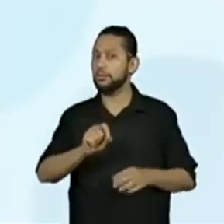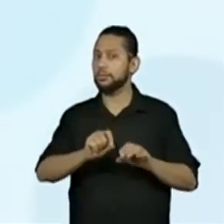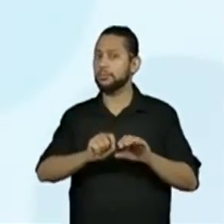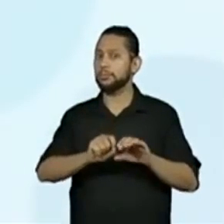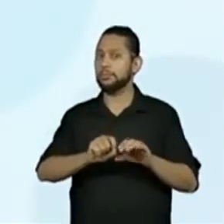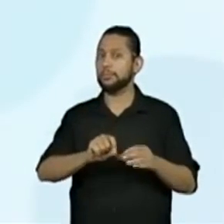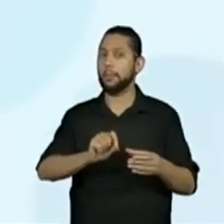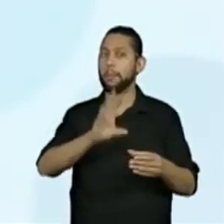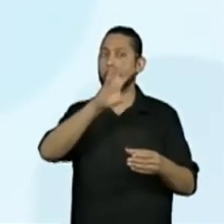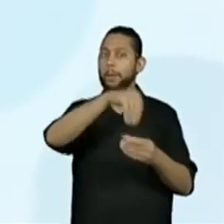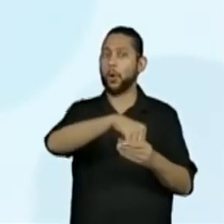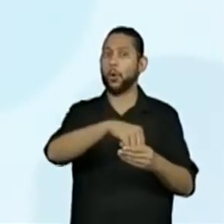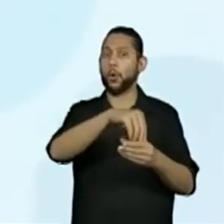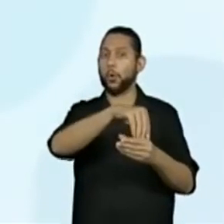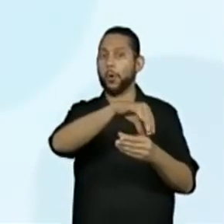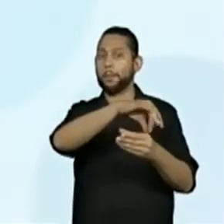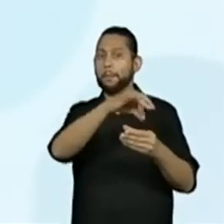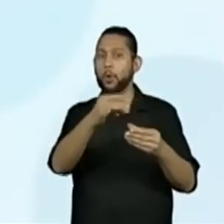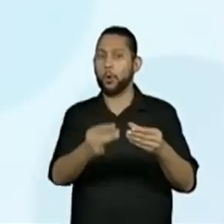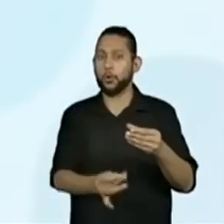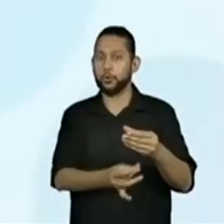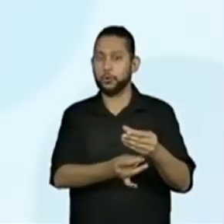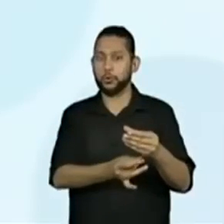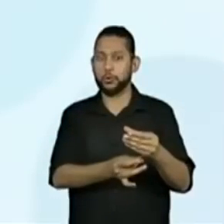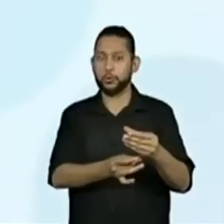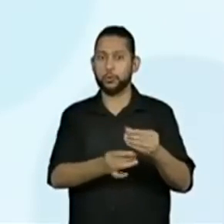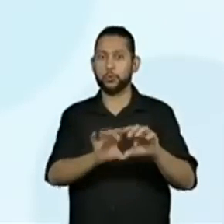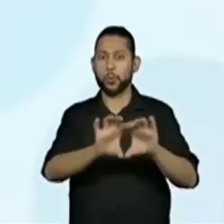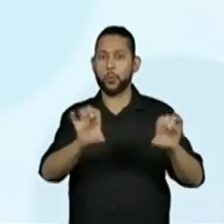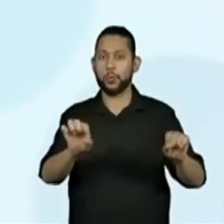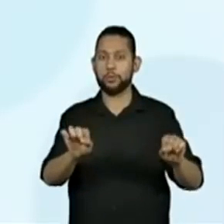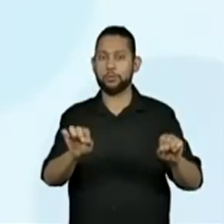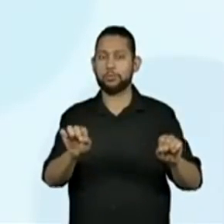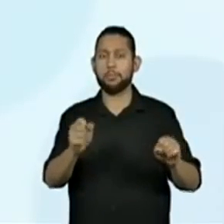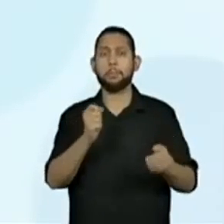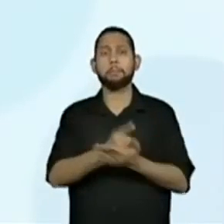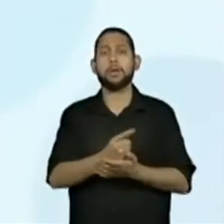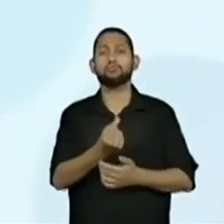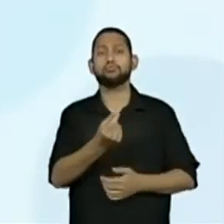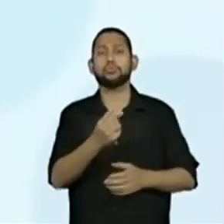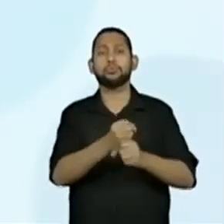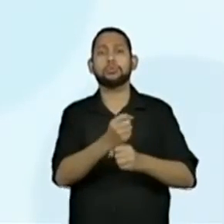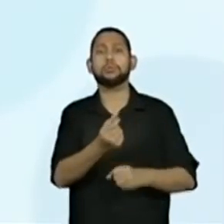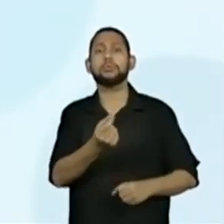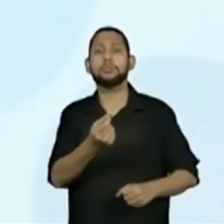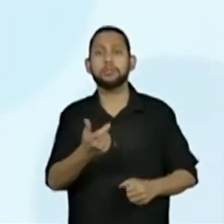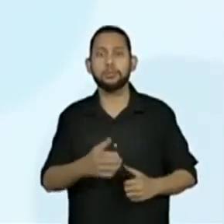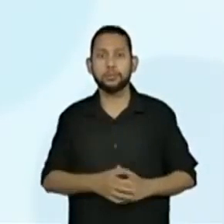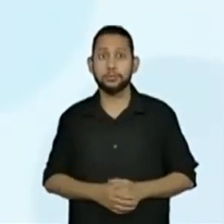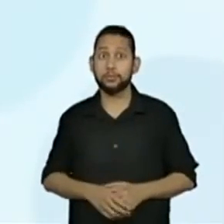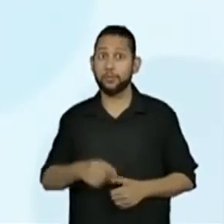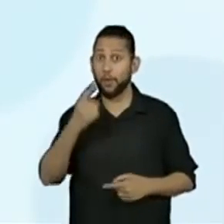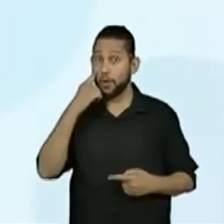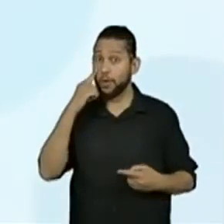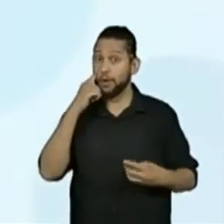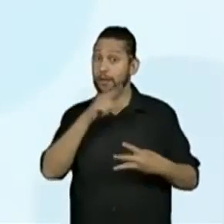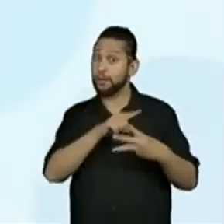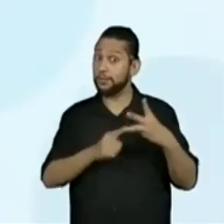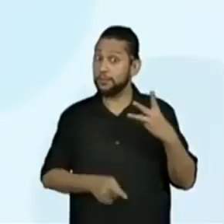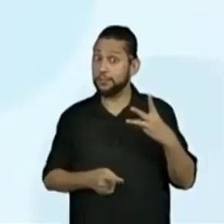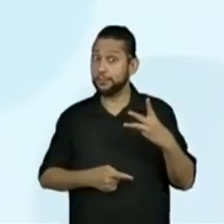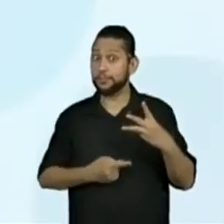10 pacotes de linguiça bom então ali a gente tem três informações